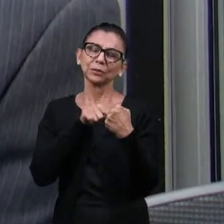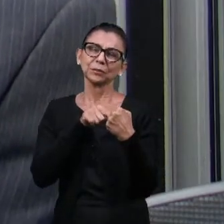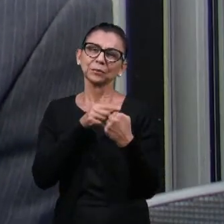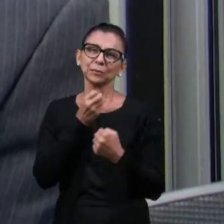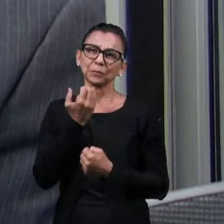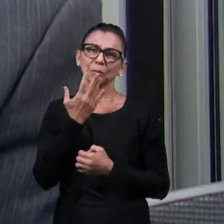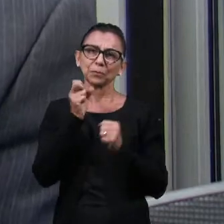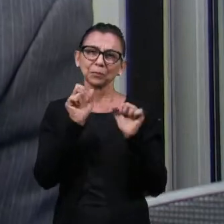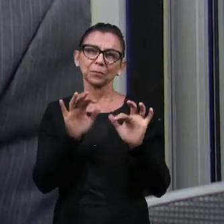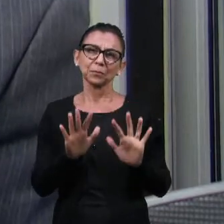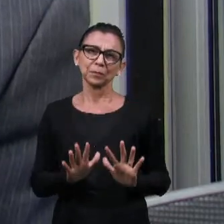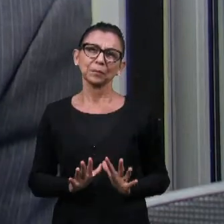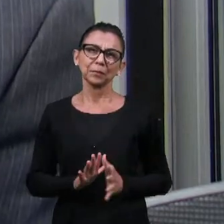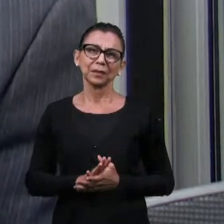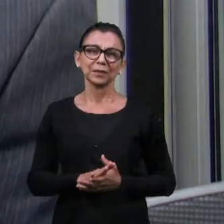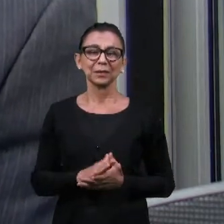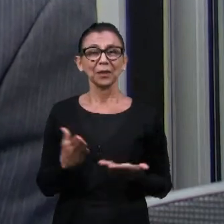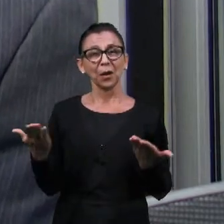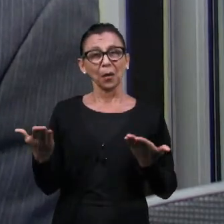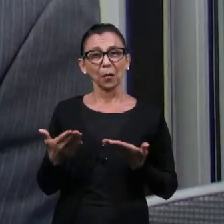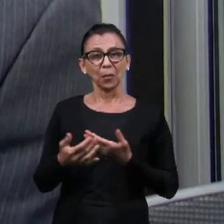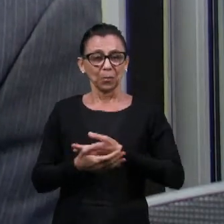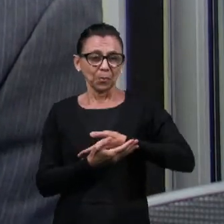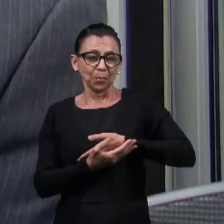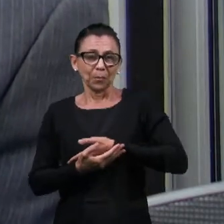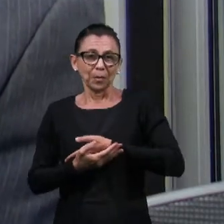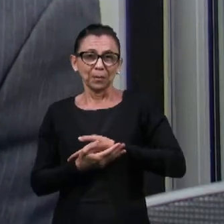Ela está com 6 meses aproximadamente.